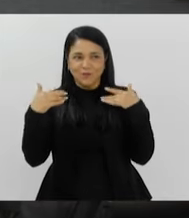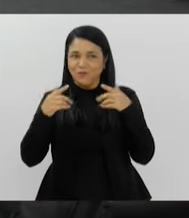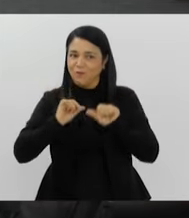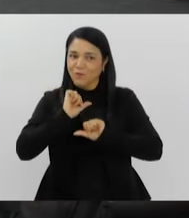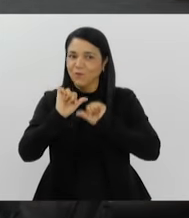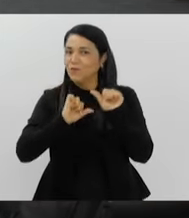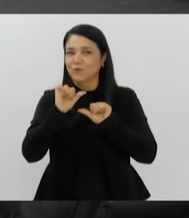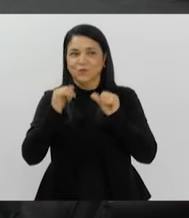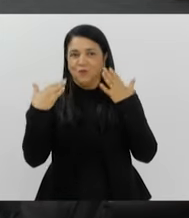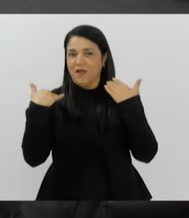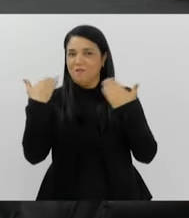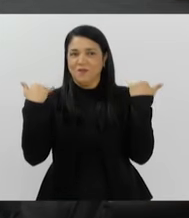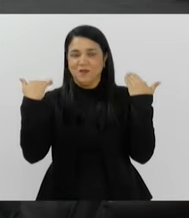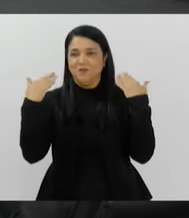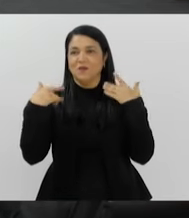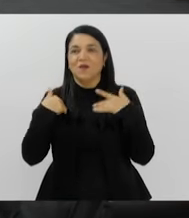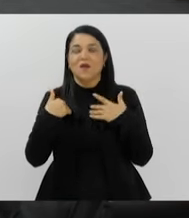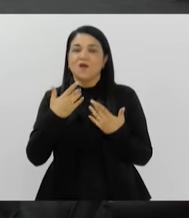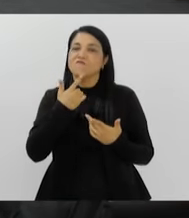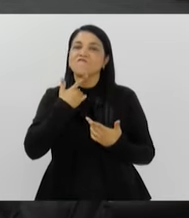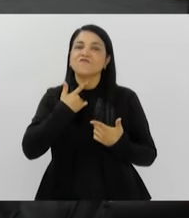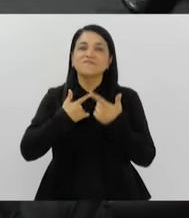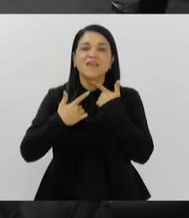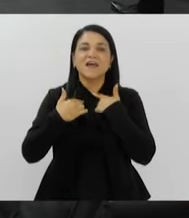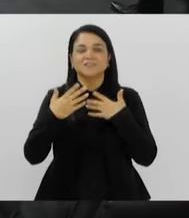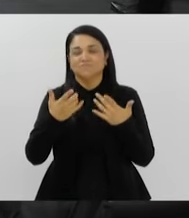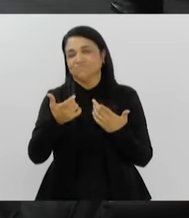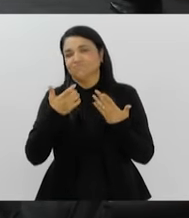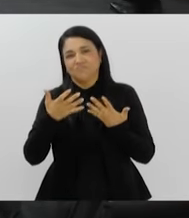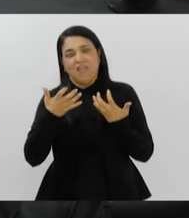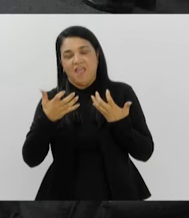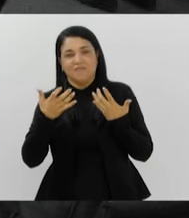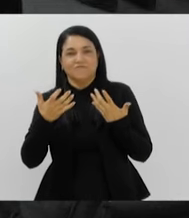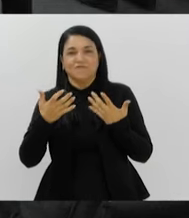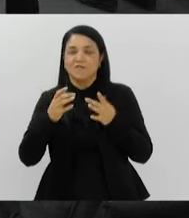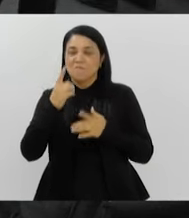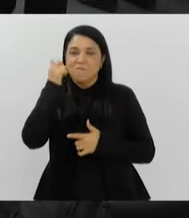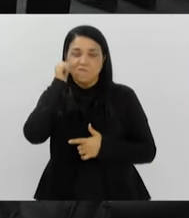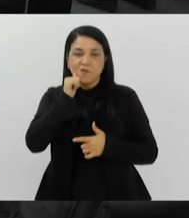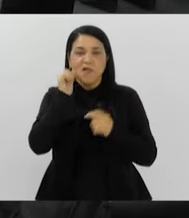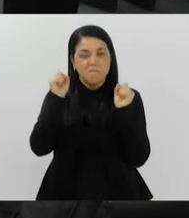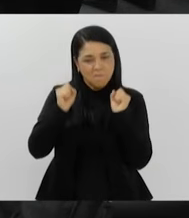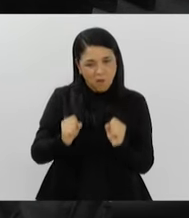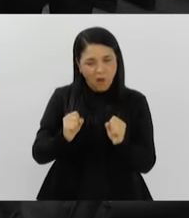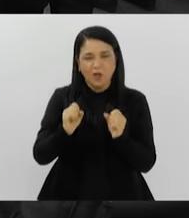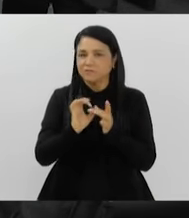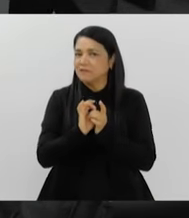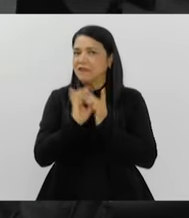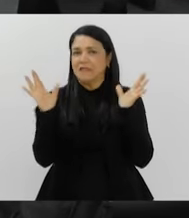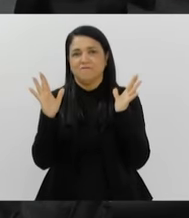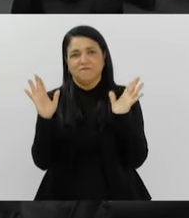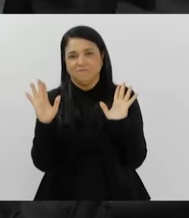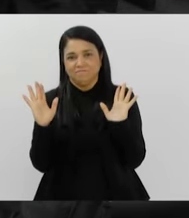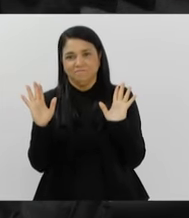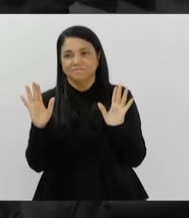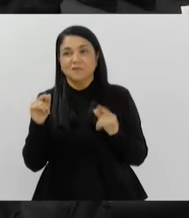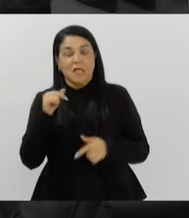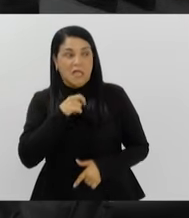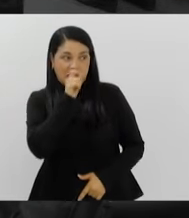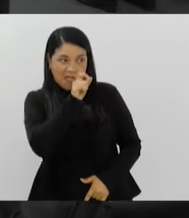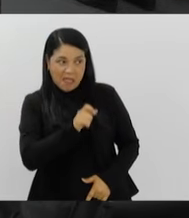sempre pintarei da cor que eu quiser e desejar, porque a mulher pode fazer o que ela quiser e quando ela quiser. Mulher